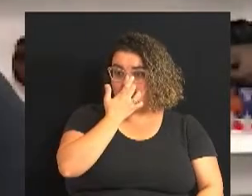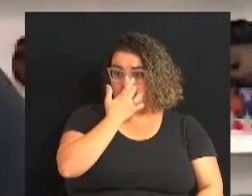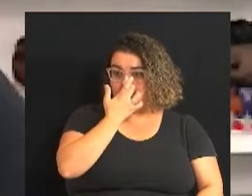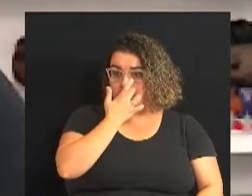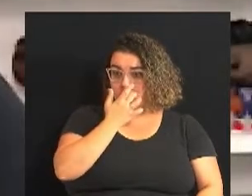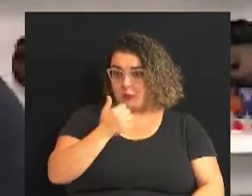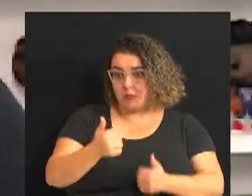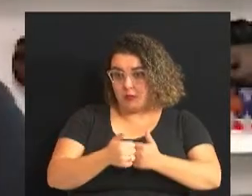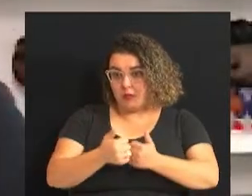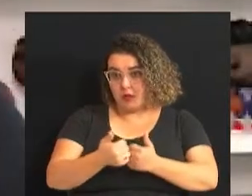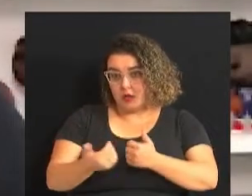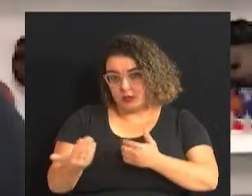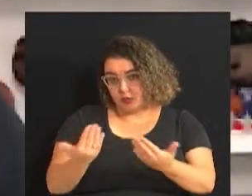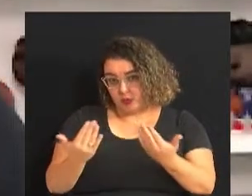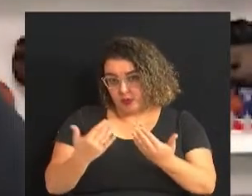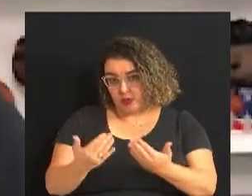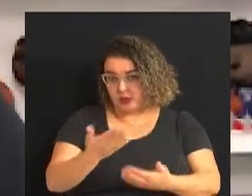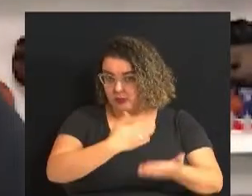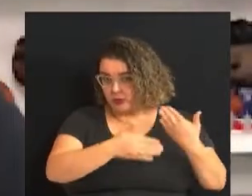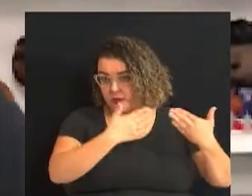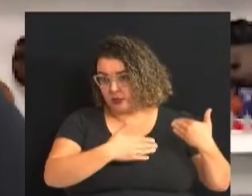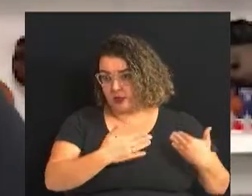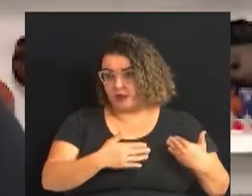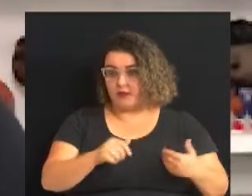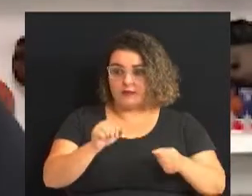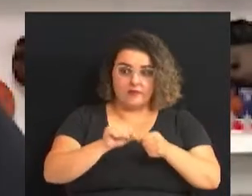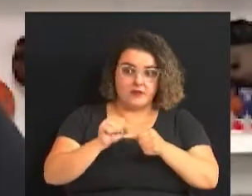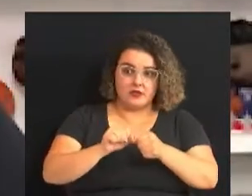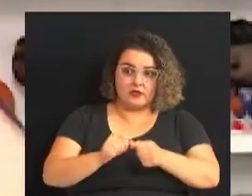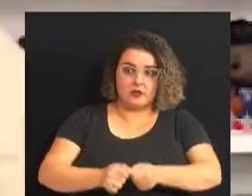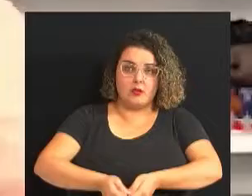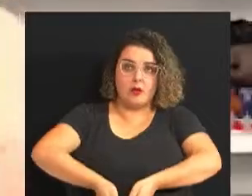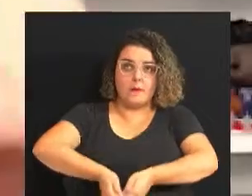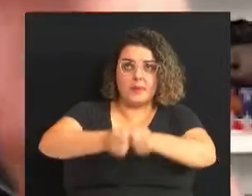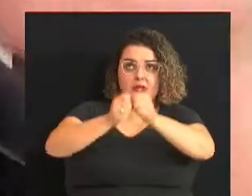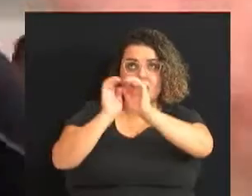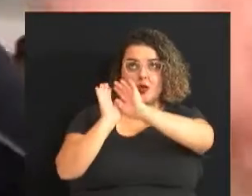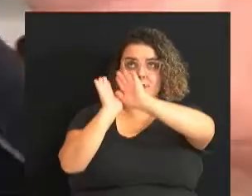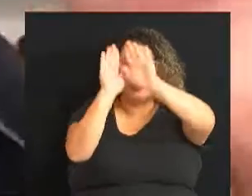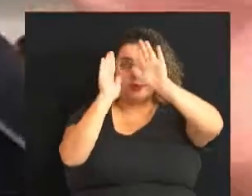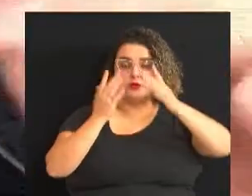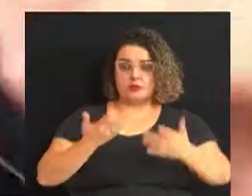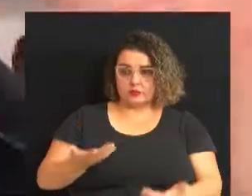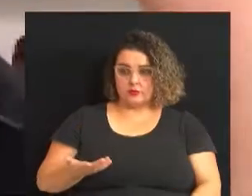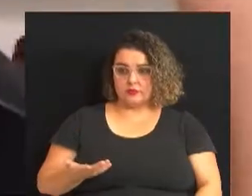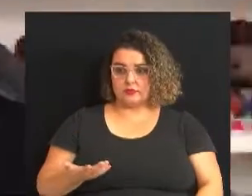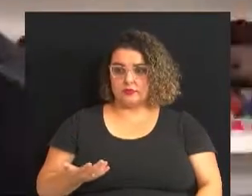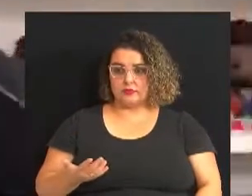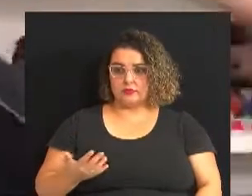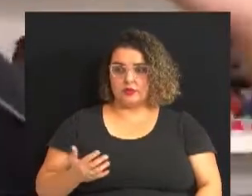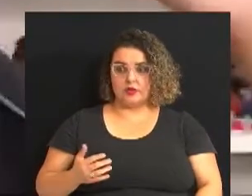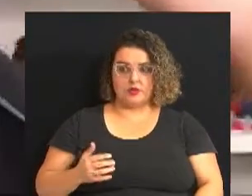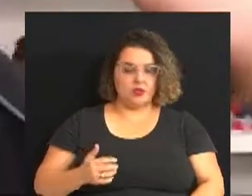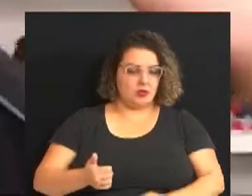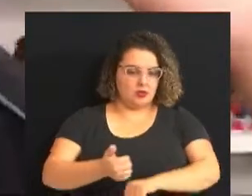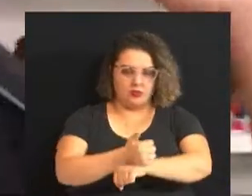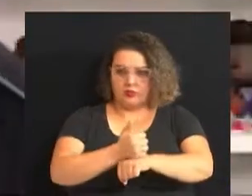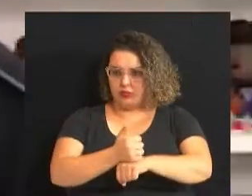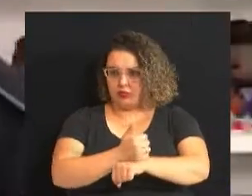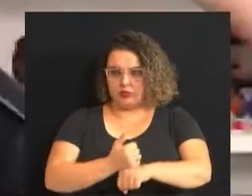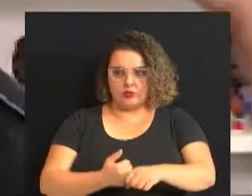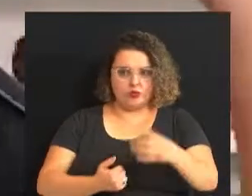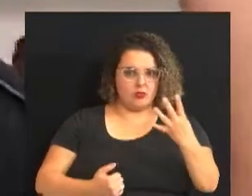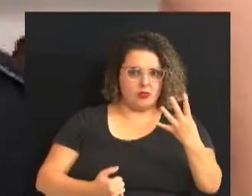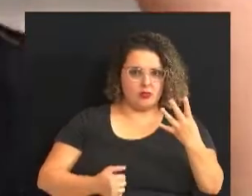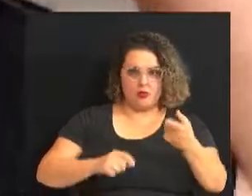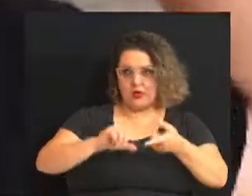momento, você fazer como o vôlei, por exemplo, fez em determinado momento de colocar jogadores 4 estrelas, Uma